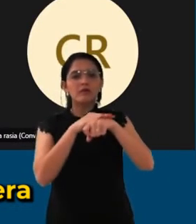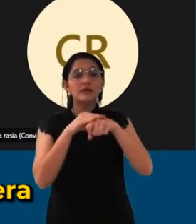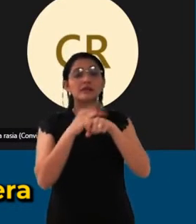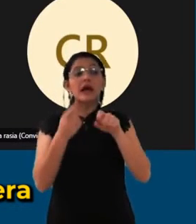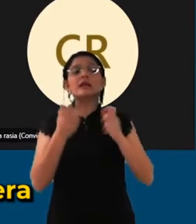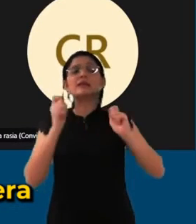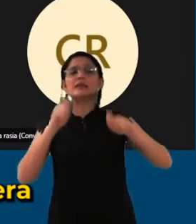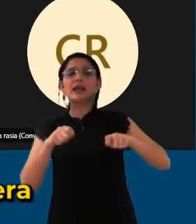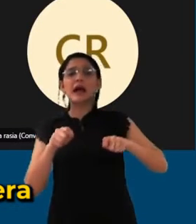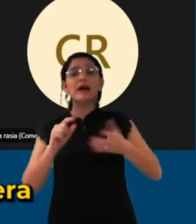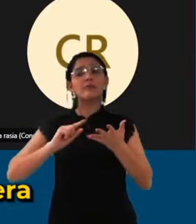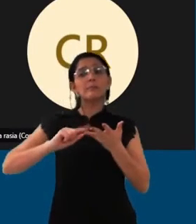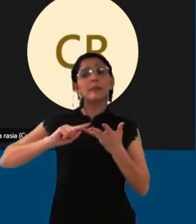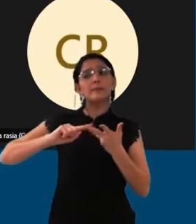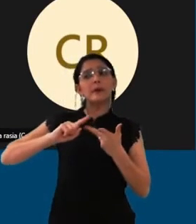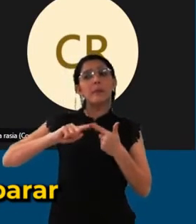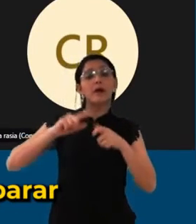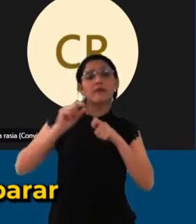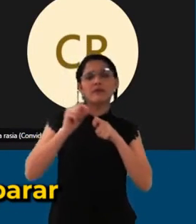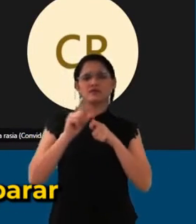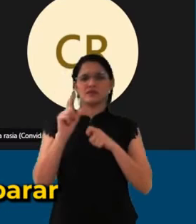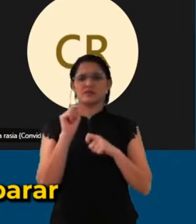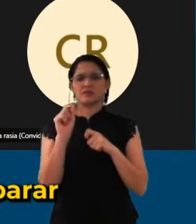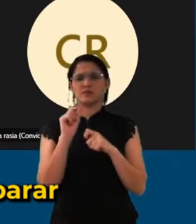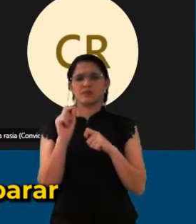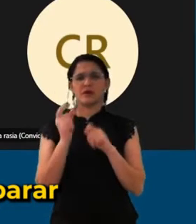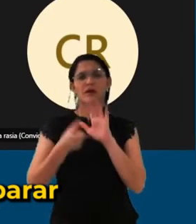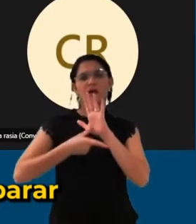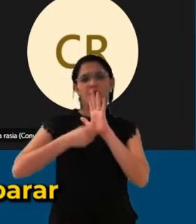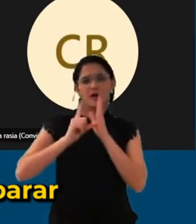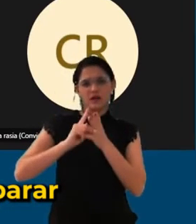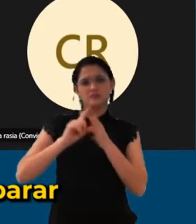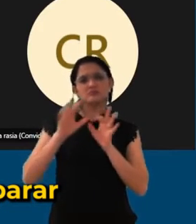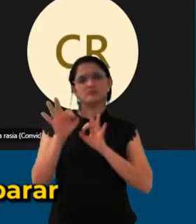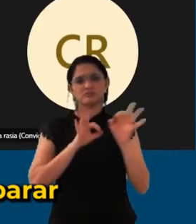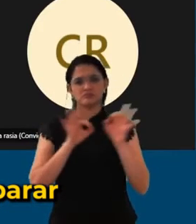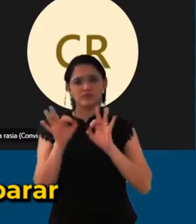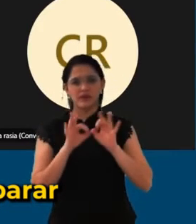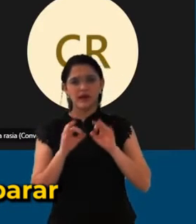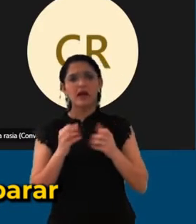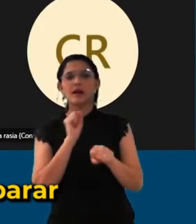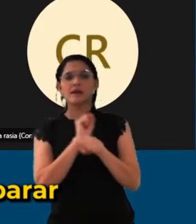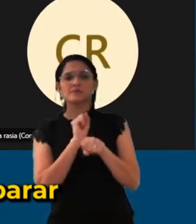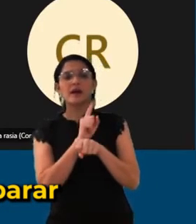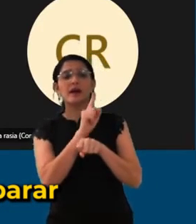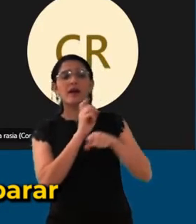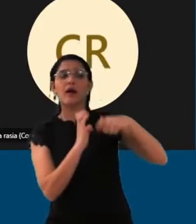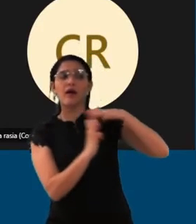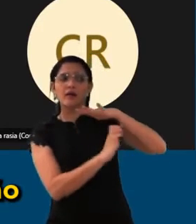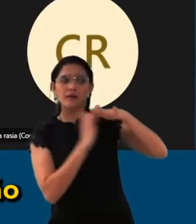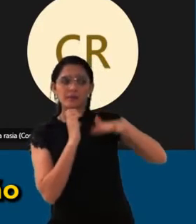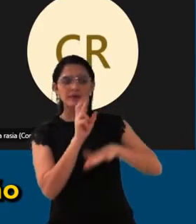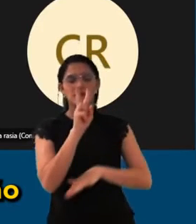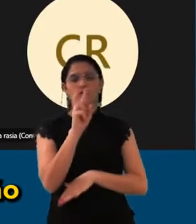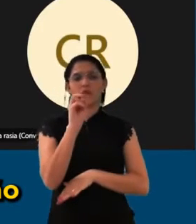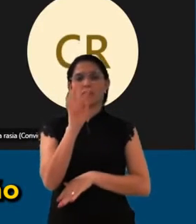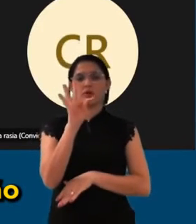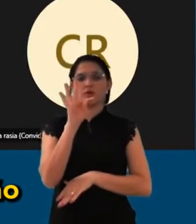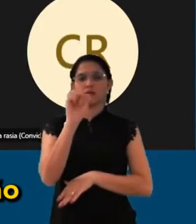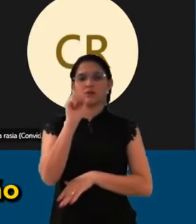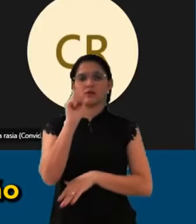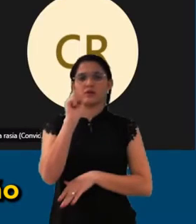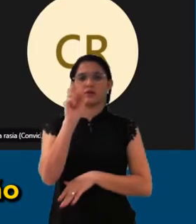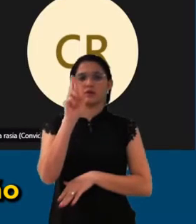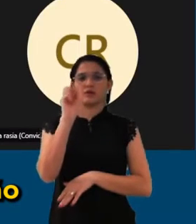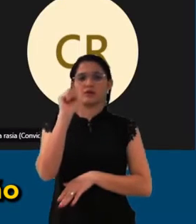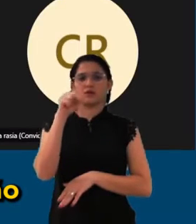definição das ações que se espera que a Votorantim adote, né, desde logo aí para solucionar